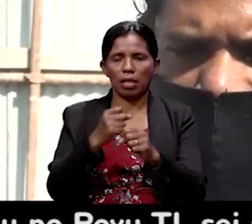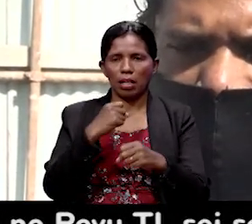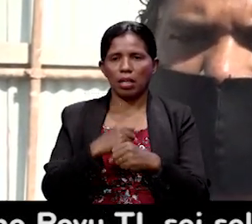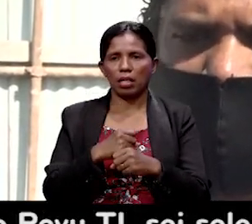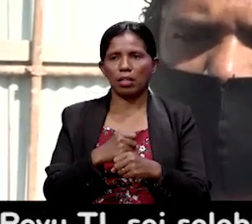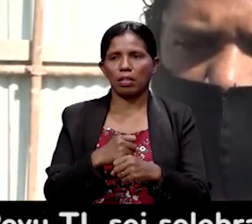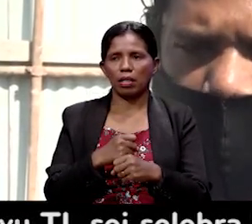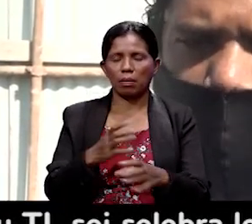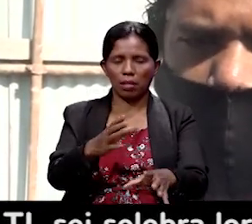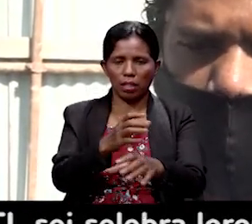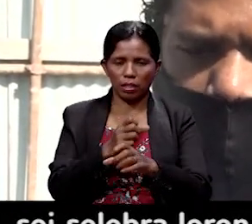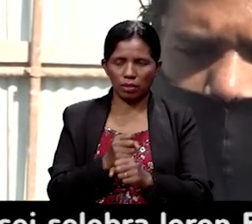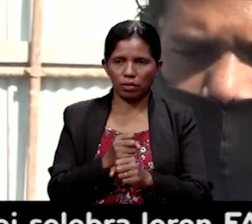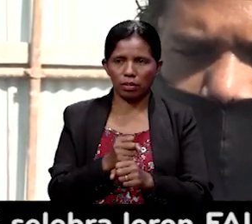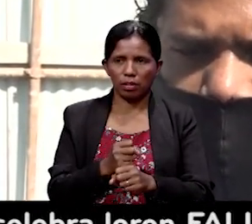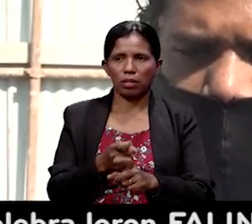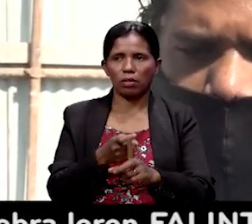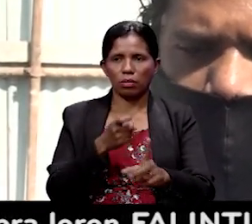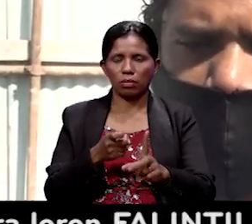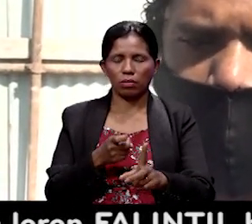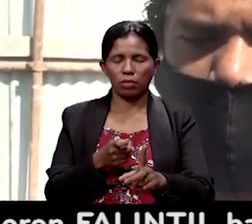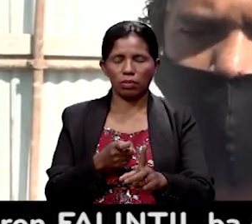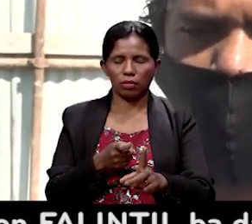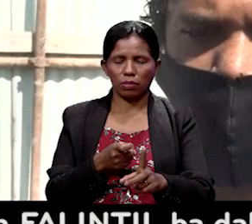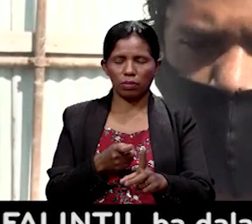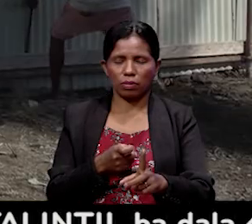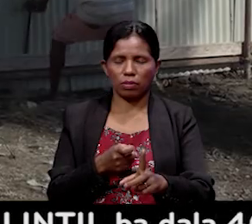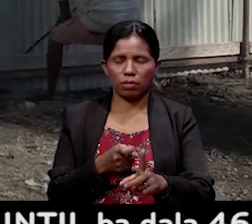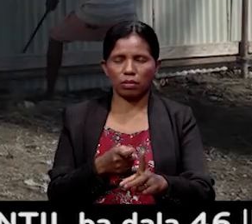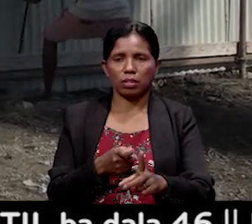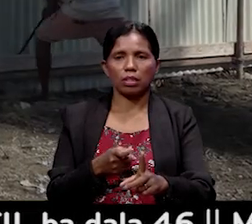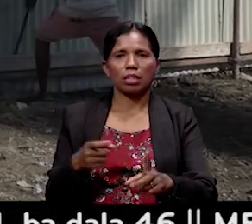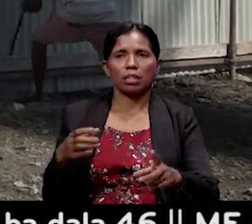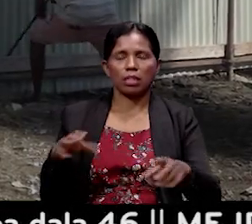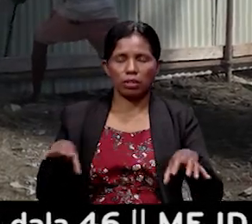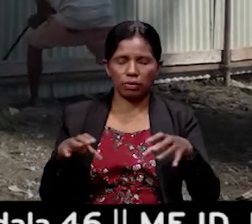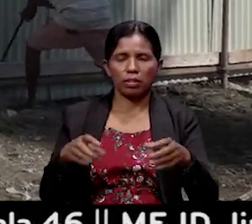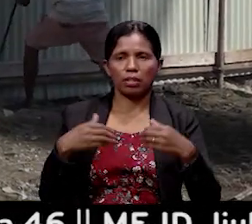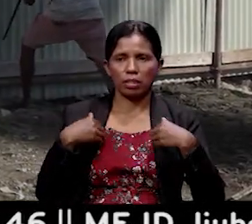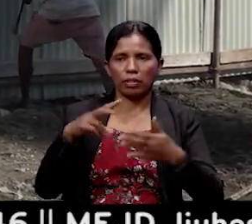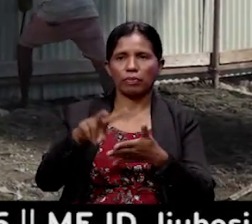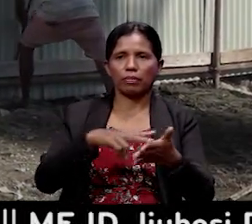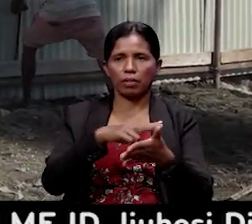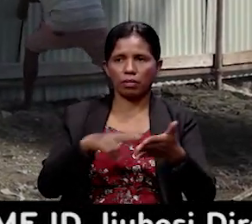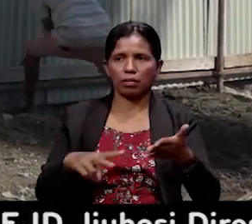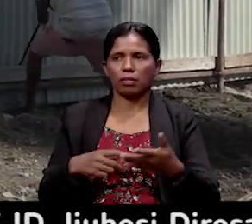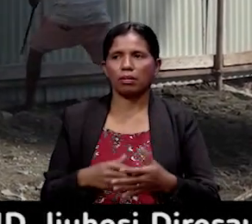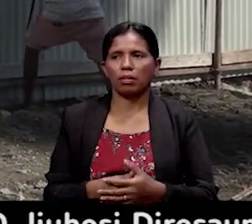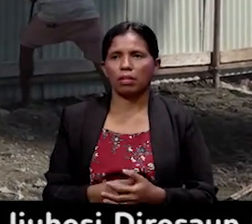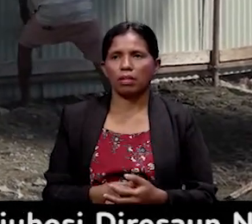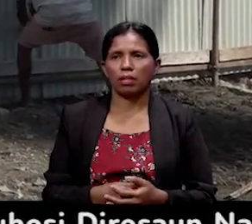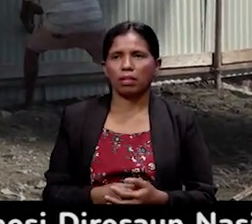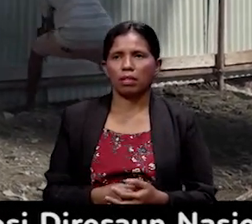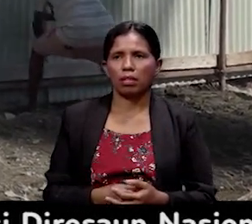deixa hadau, que se ninia posse e a terceiro uma com violência. Violência é hareca, tá aqui a moço com uma